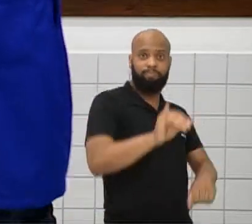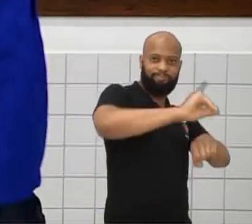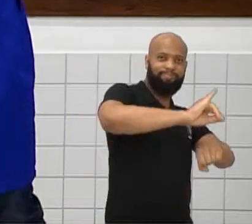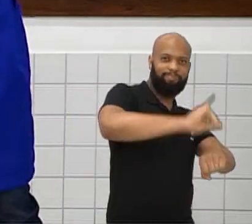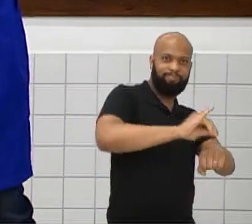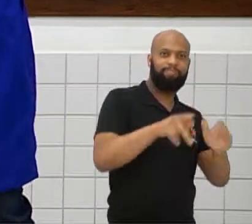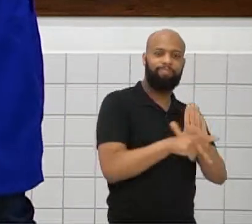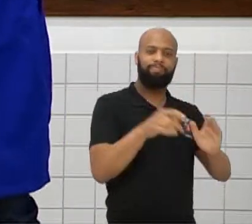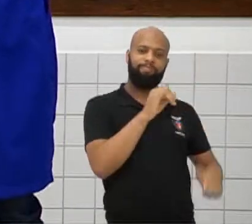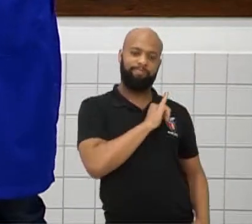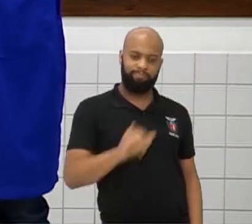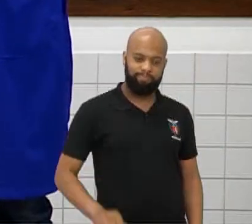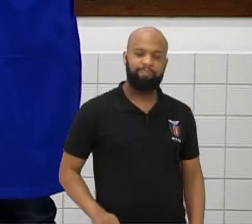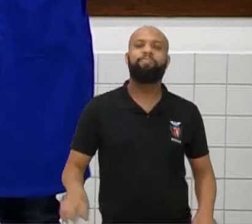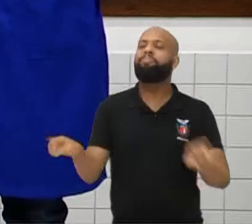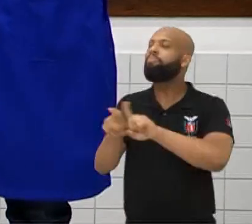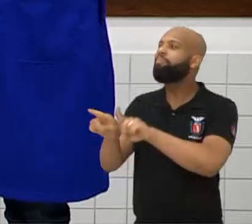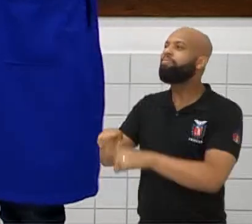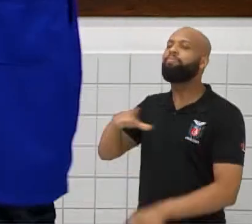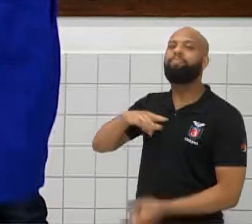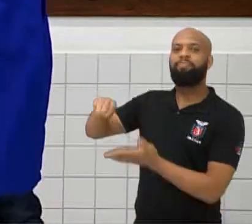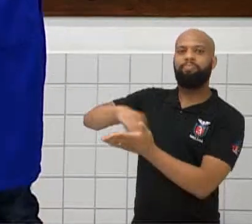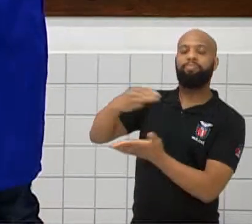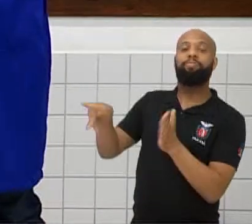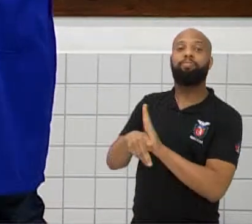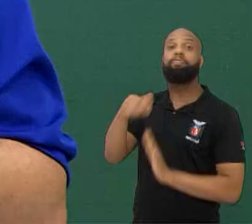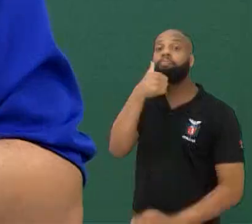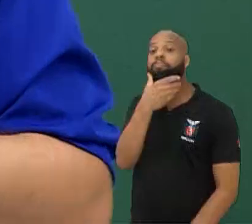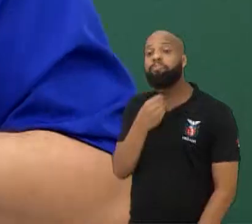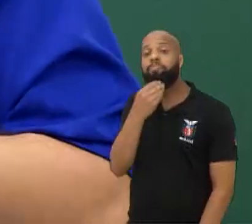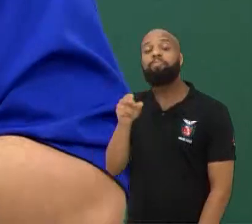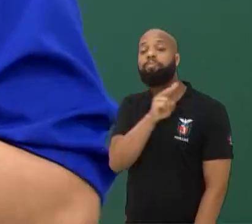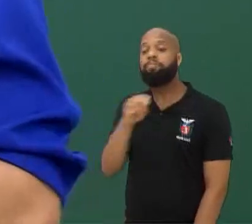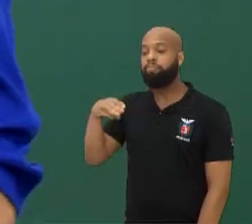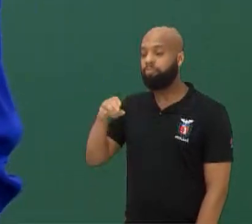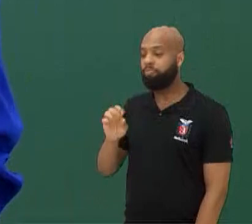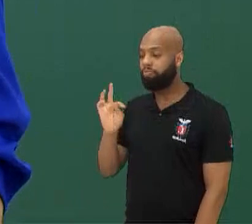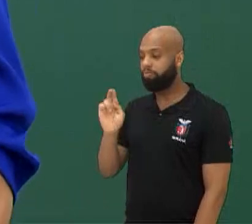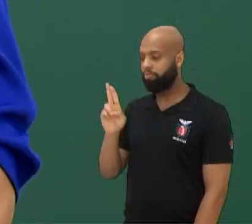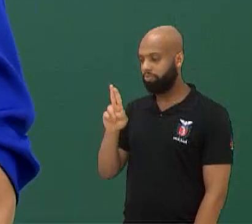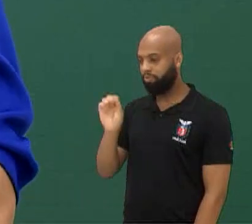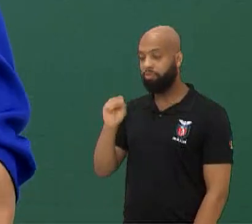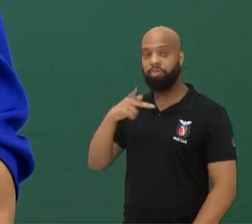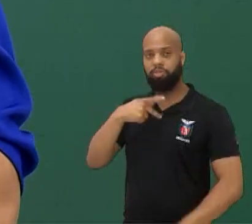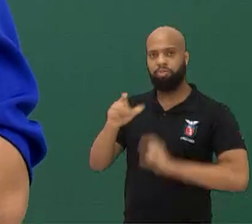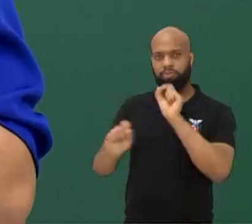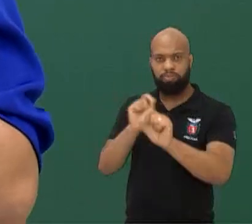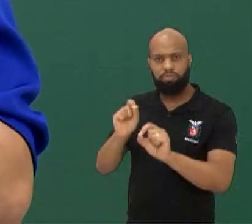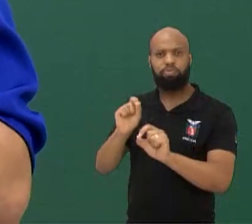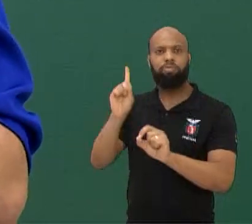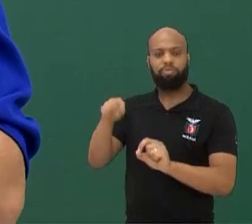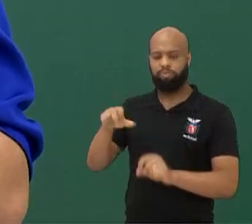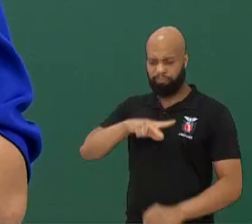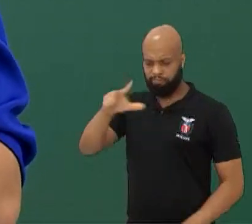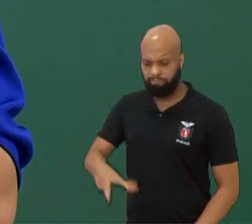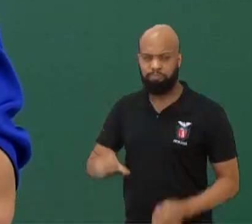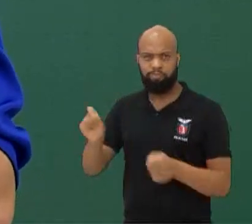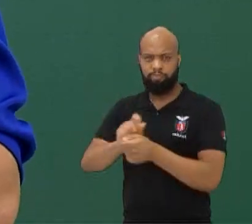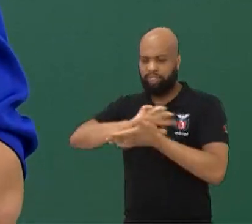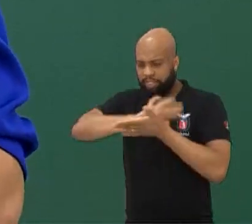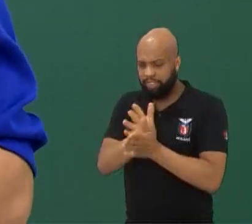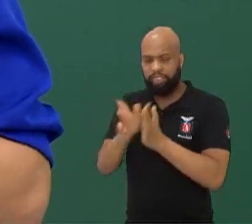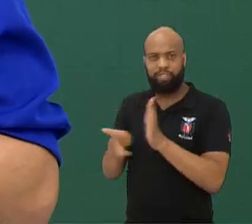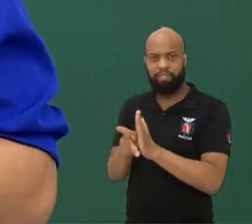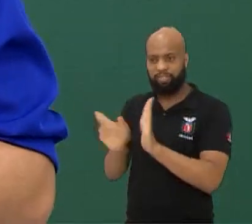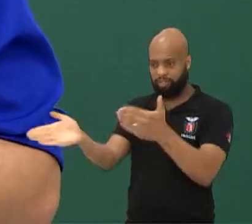até uma mensagem do Matheus. Boa, Matheus! O Matheus mandou assim, em cima do que você falou, ó, os portugueses quebraram o bloqueio